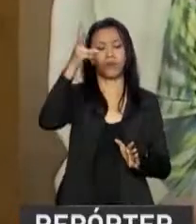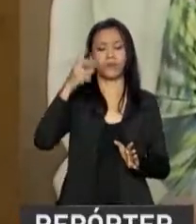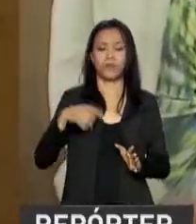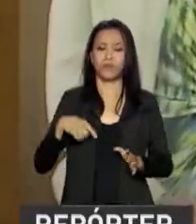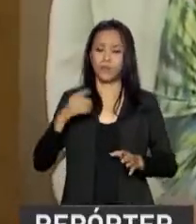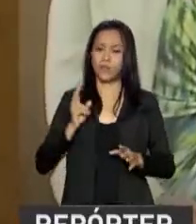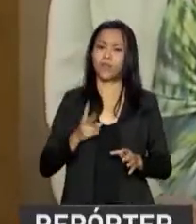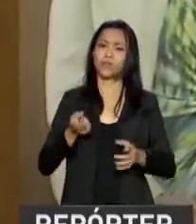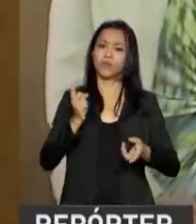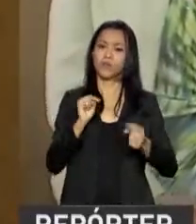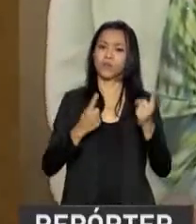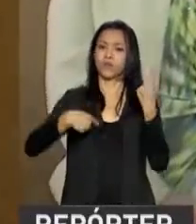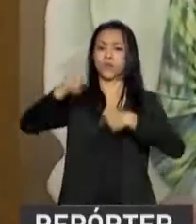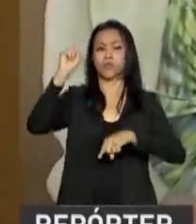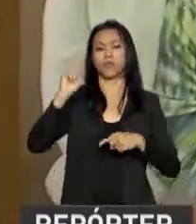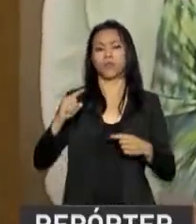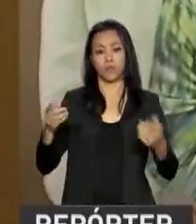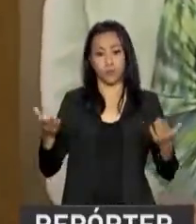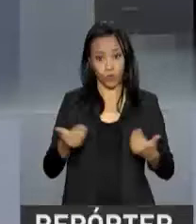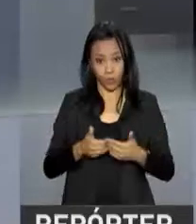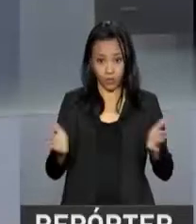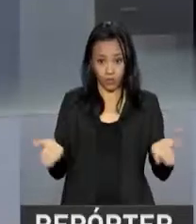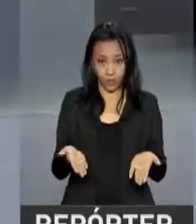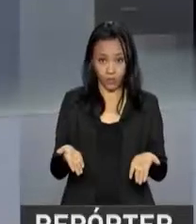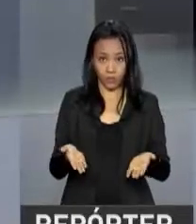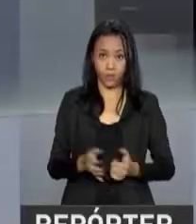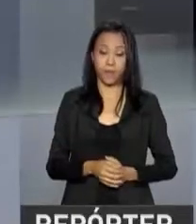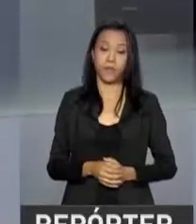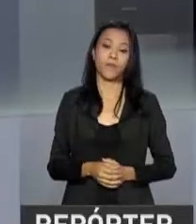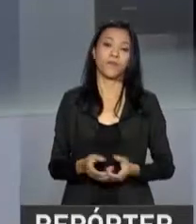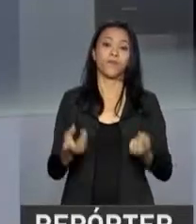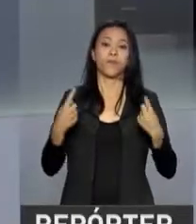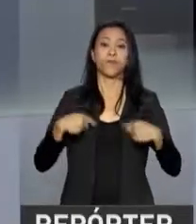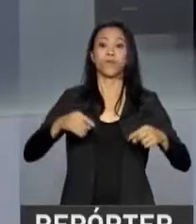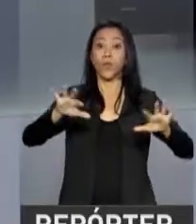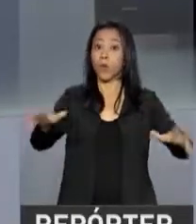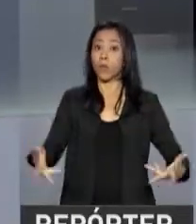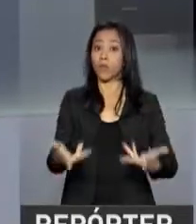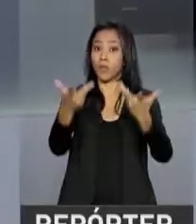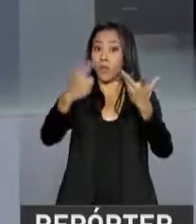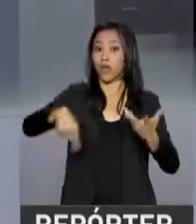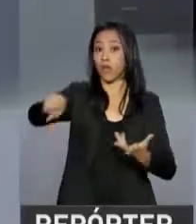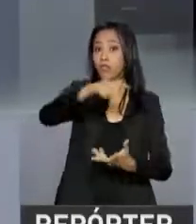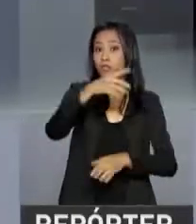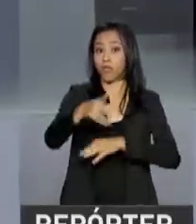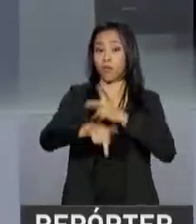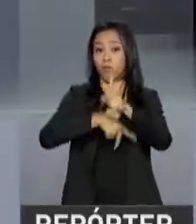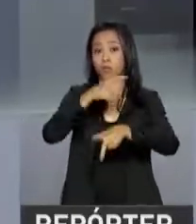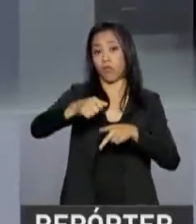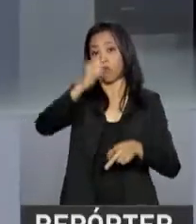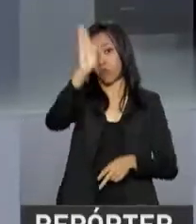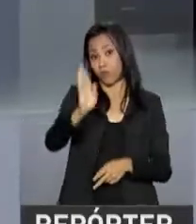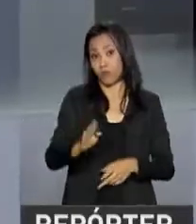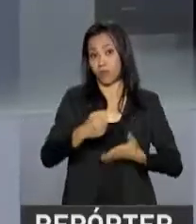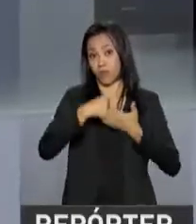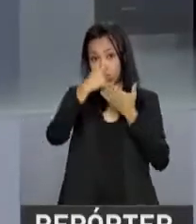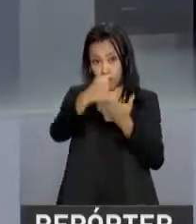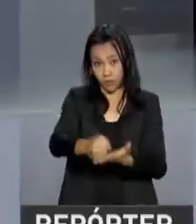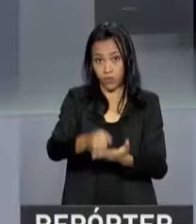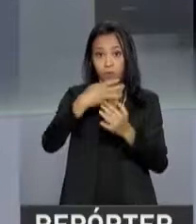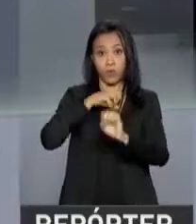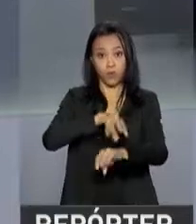ter o mesmo sucesso a partir de hoje uma homenagem aos brasileiros que contribuem com a educação do